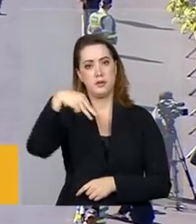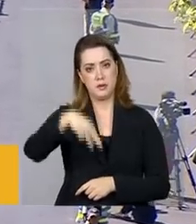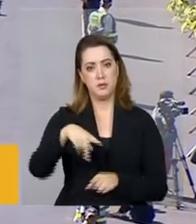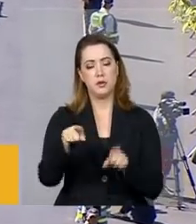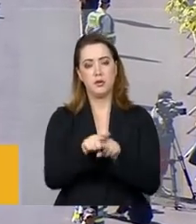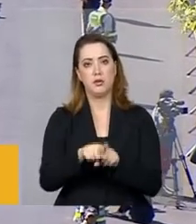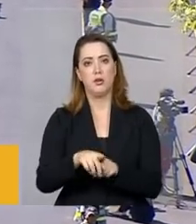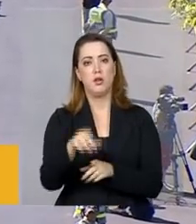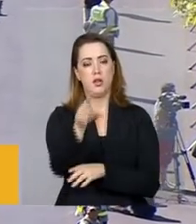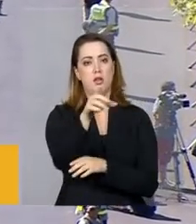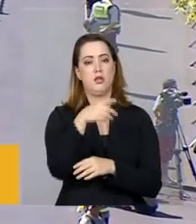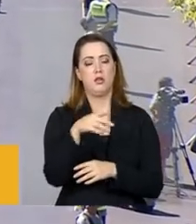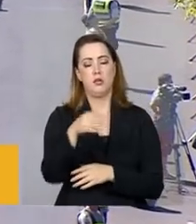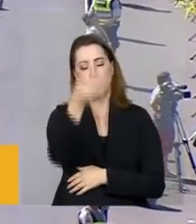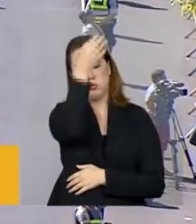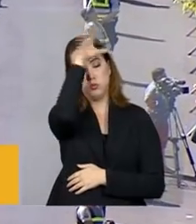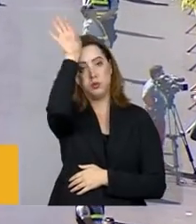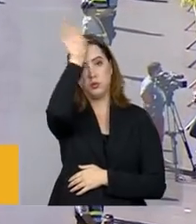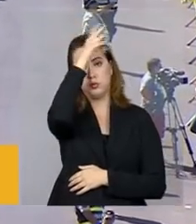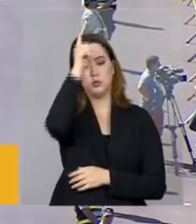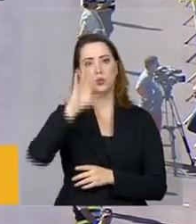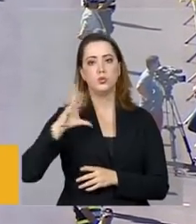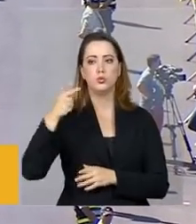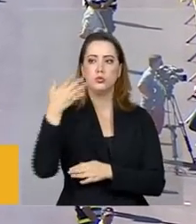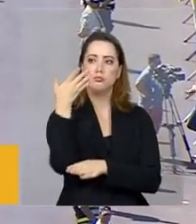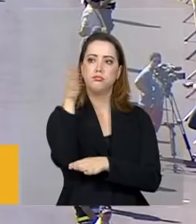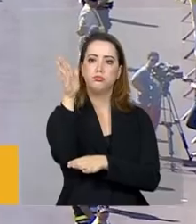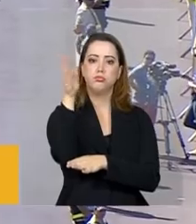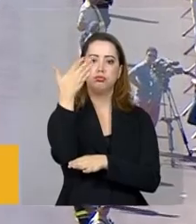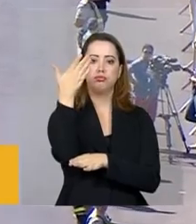seus respectivos estandartes.